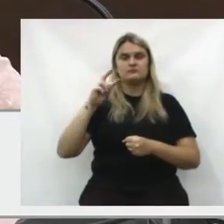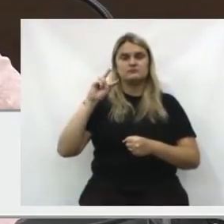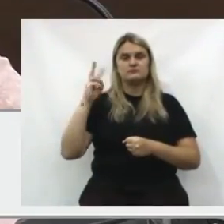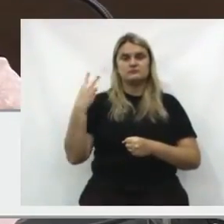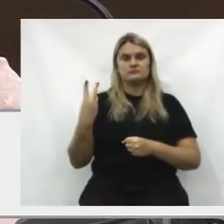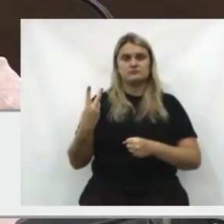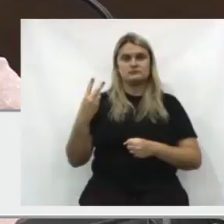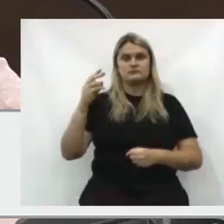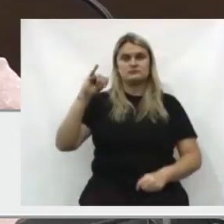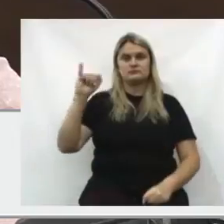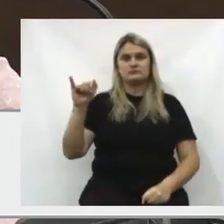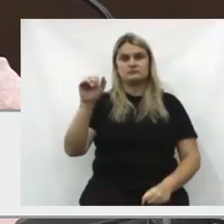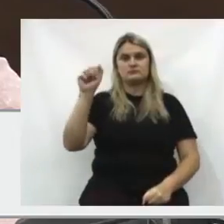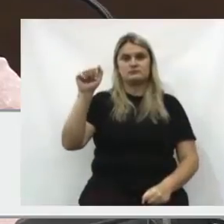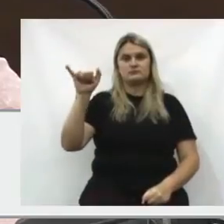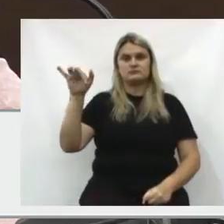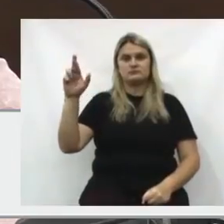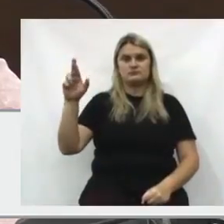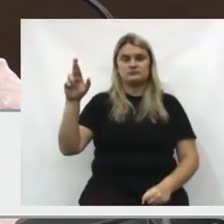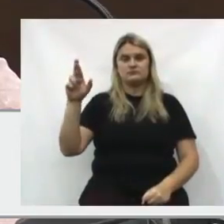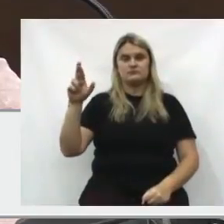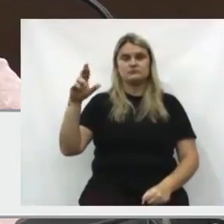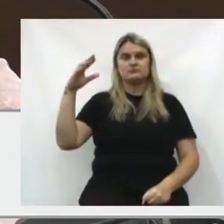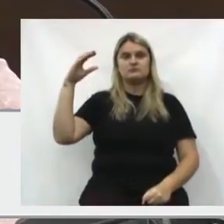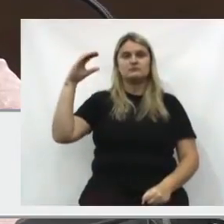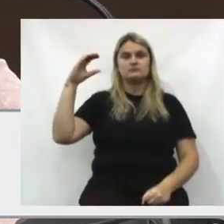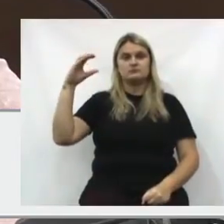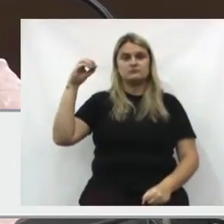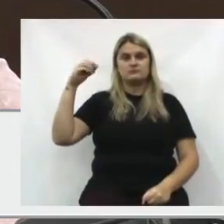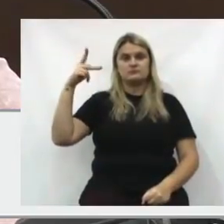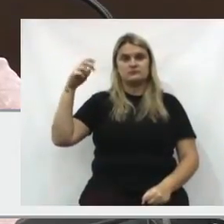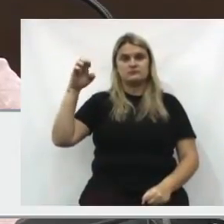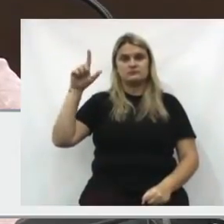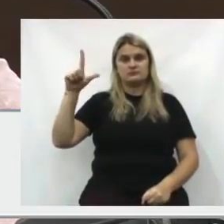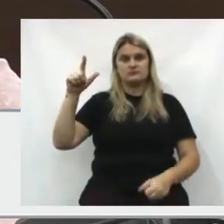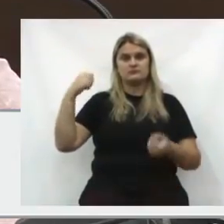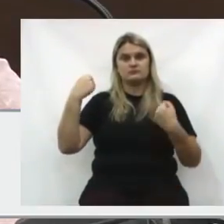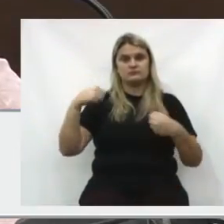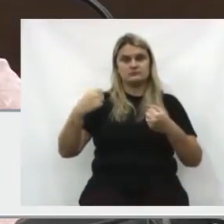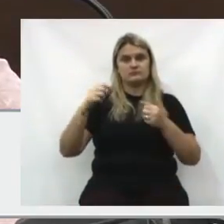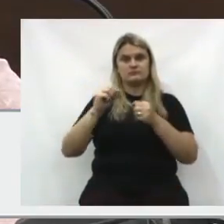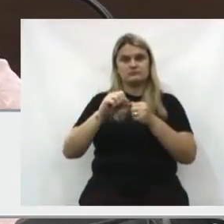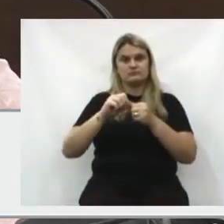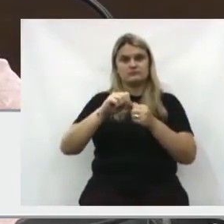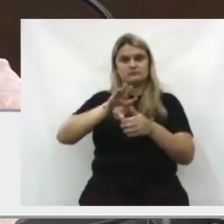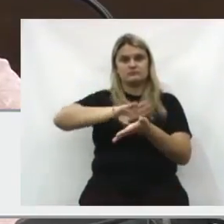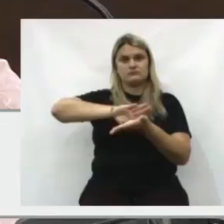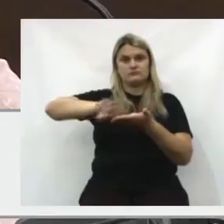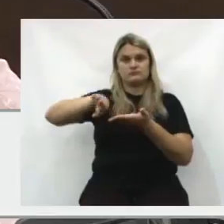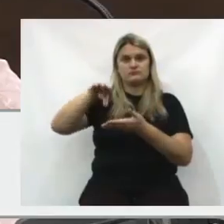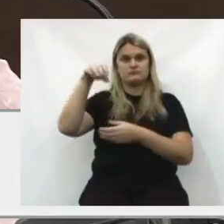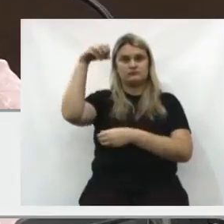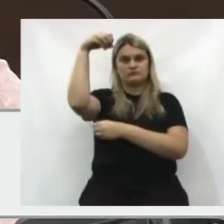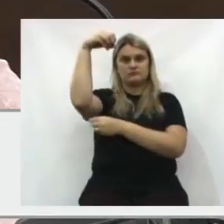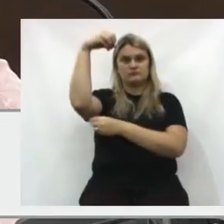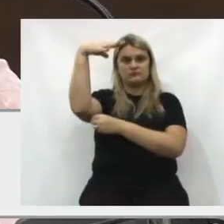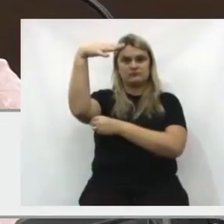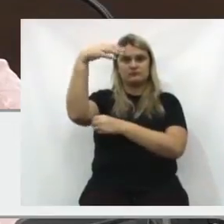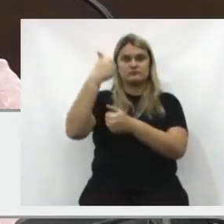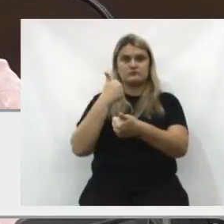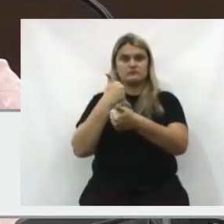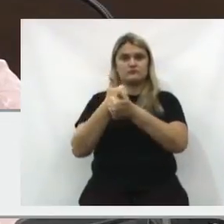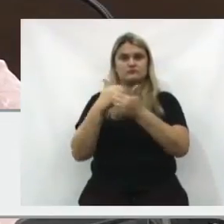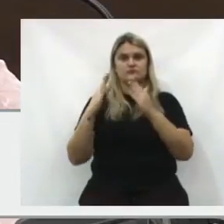40/2017, do vereador Jair Brunhago. A Copel, para que faça a remoção do poste de